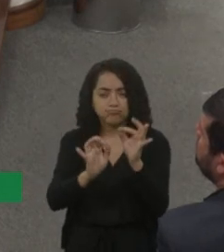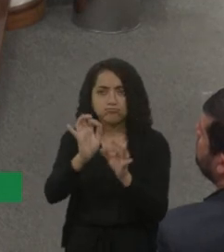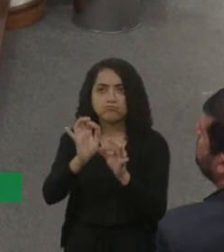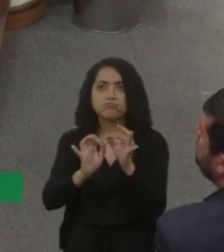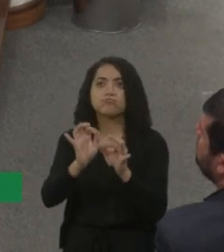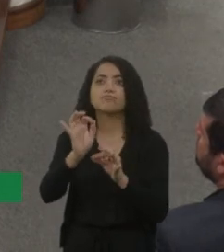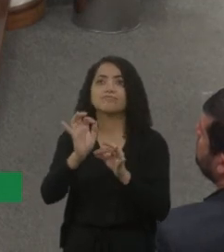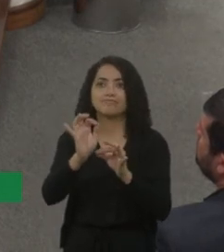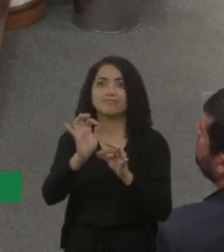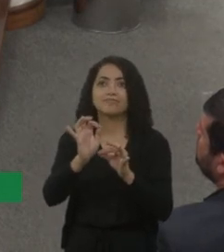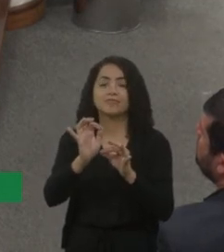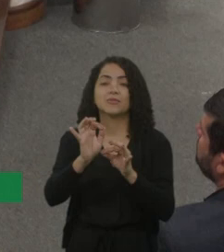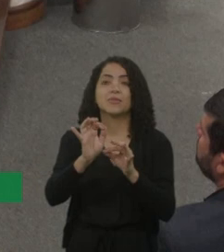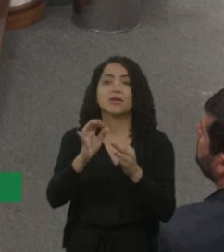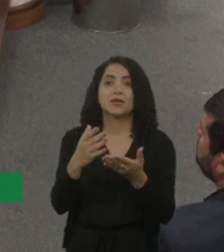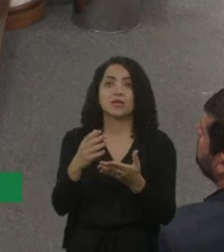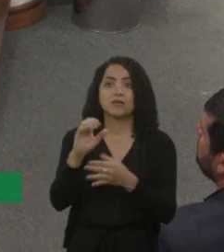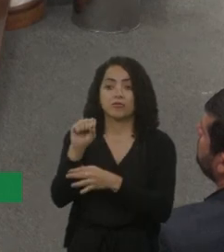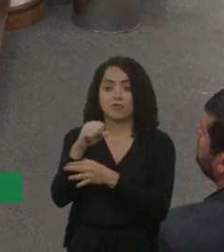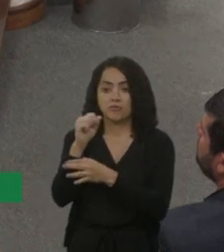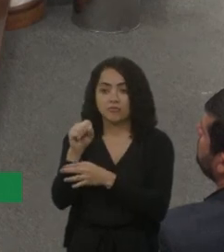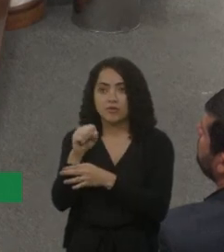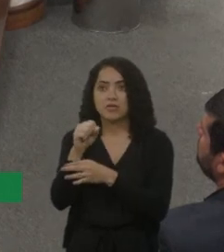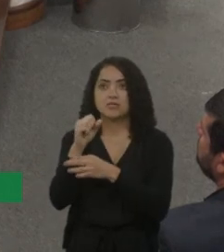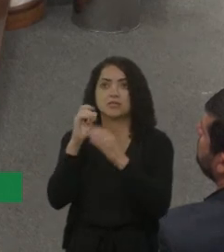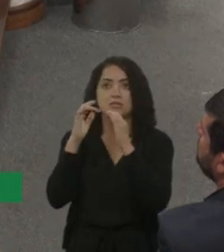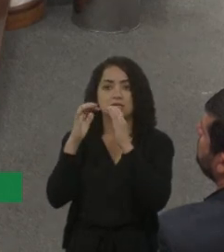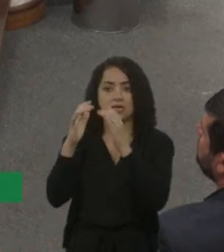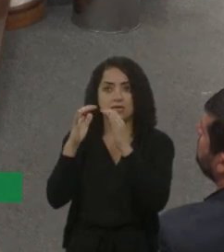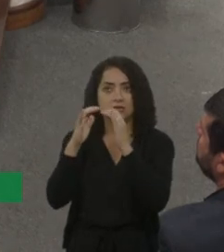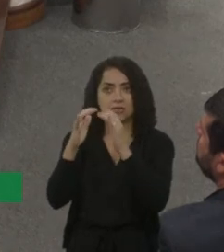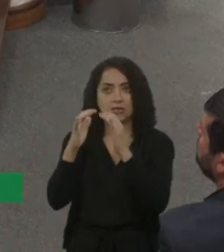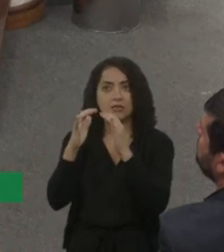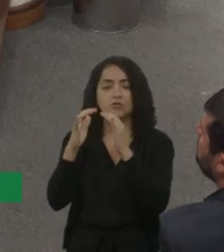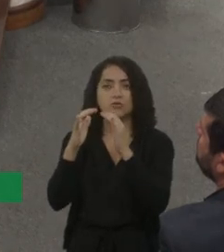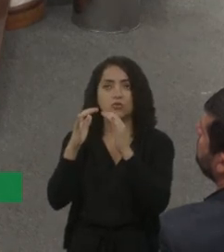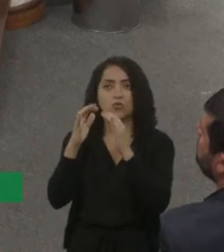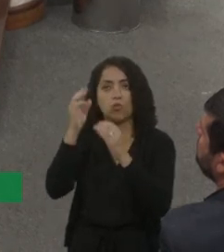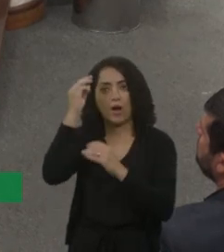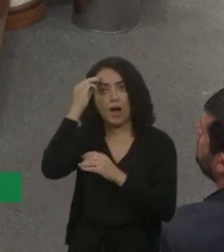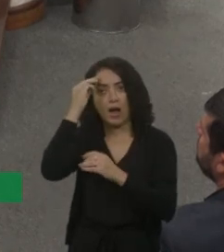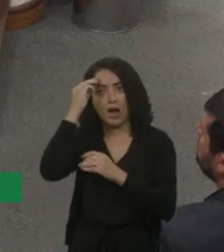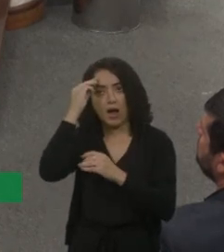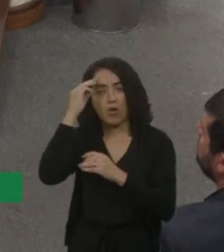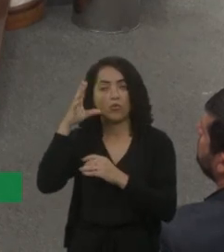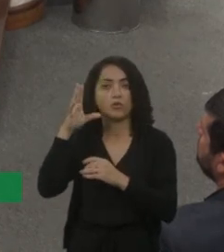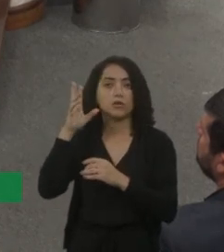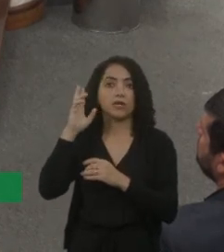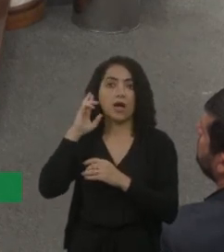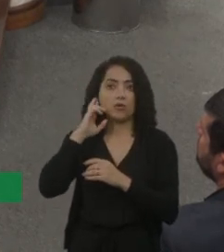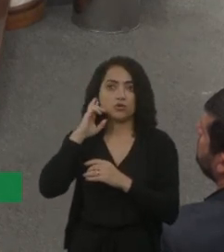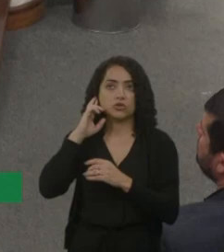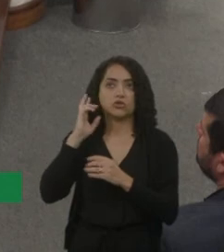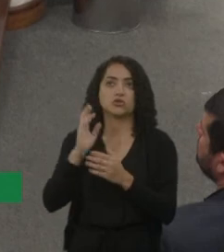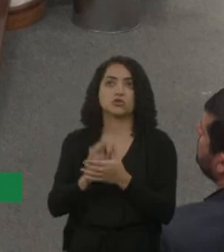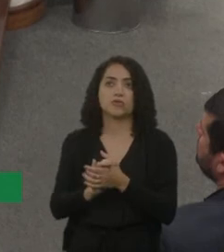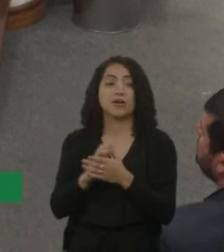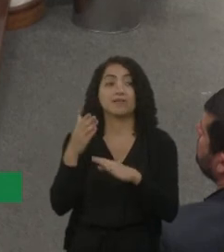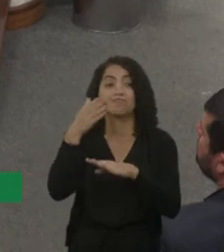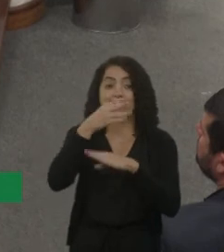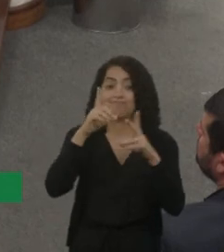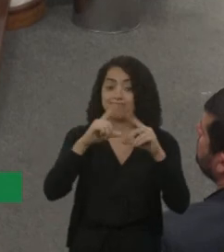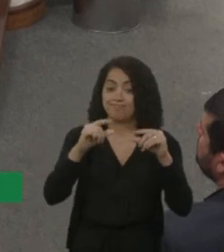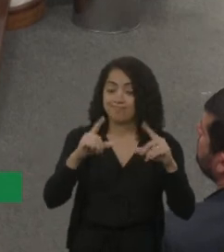um CER3 de física intelectual e auditiva. E aí a gente vai ter que correr em Brasília para que essa